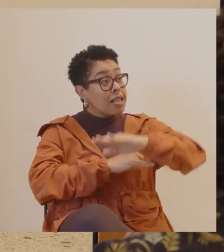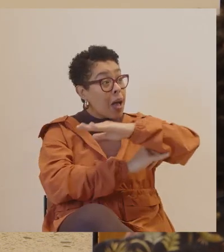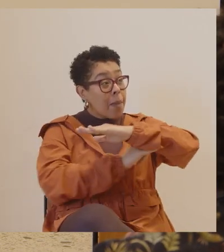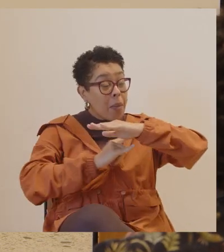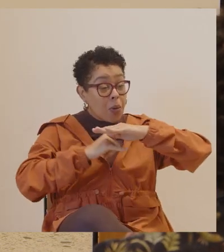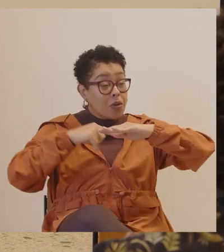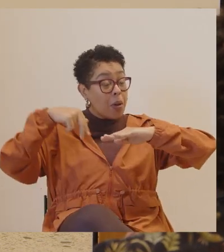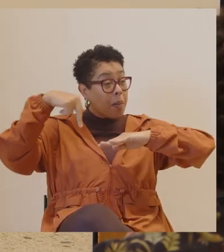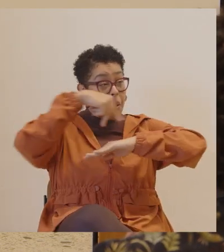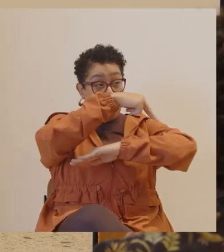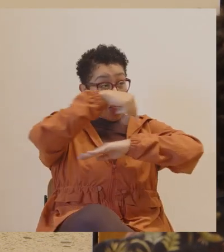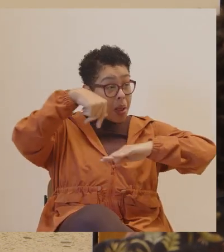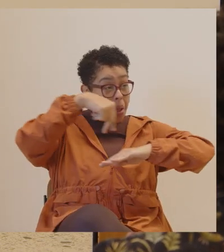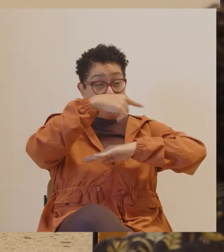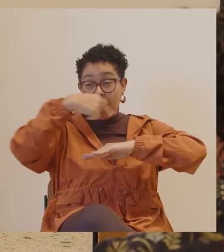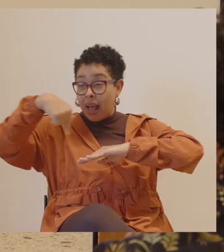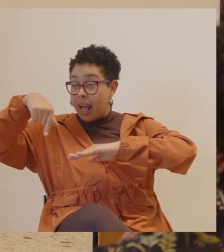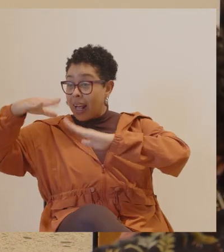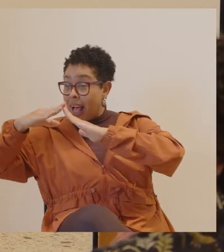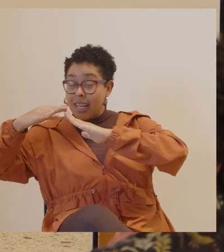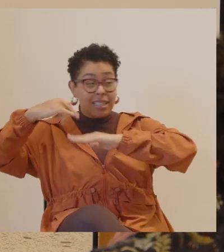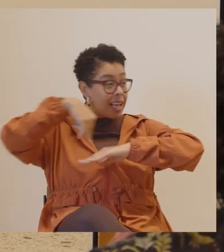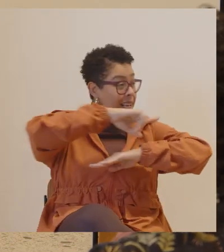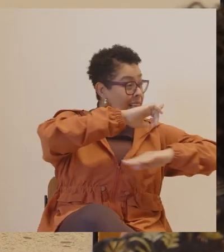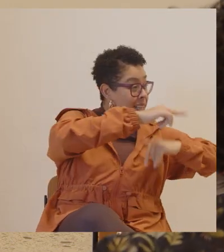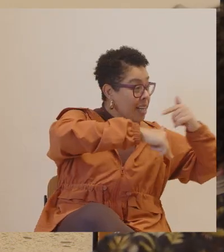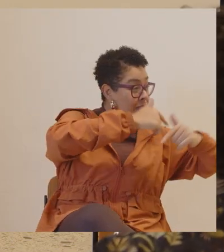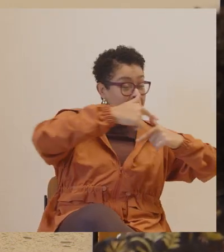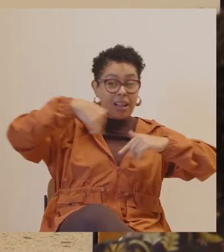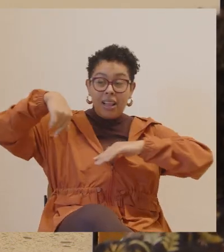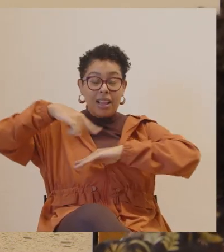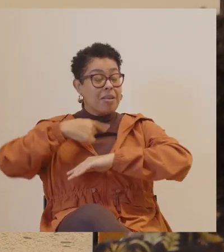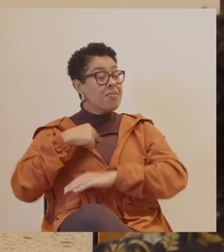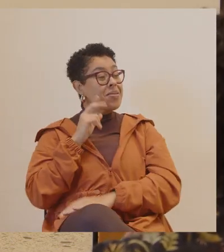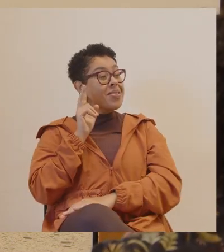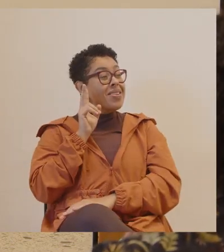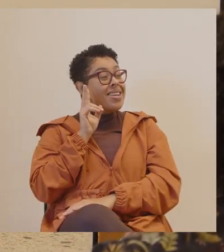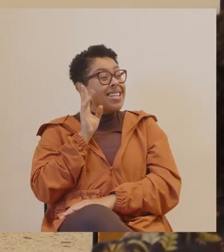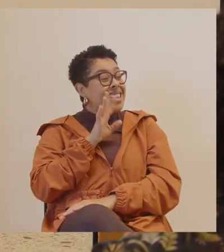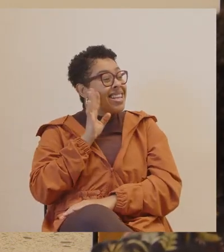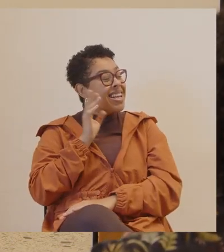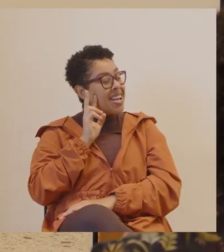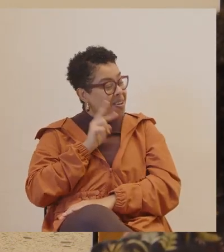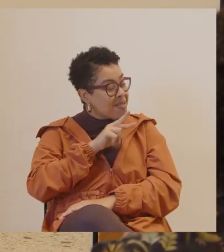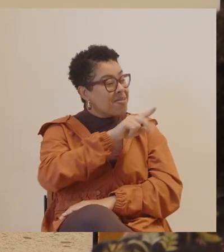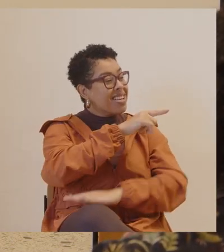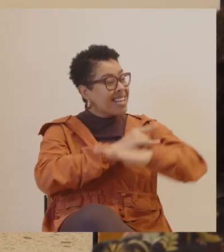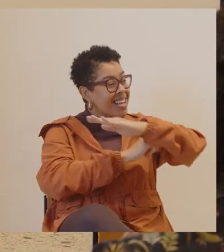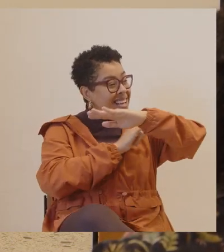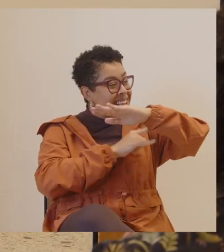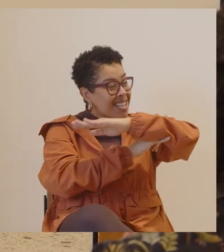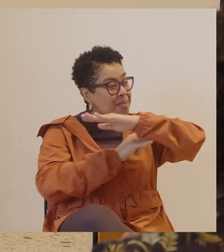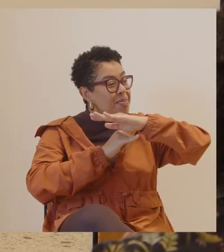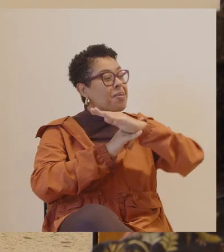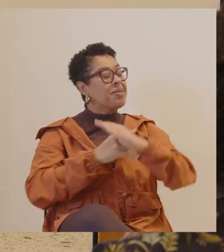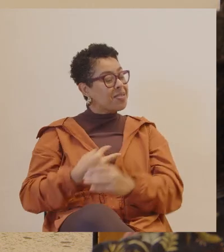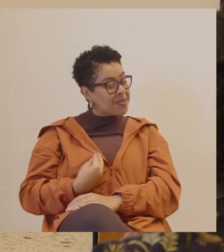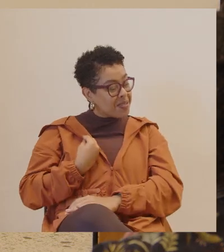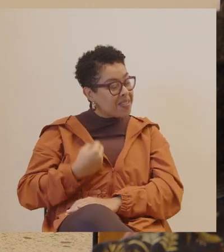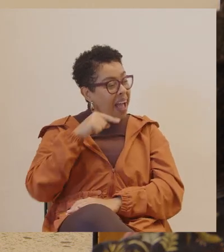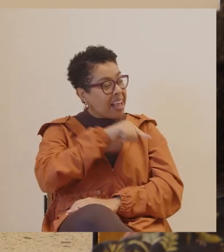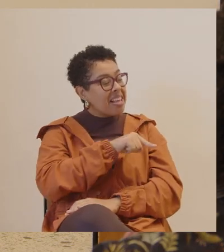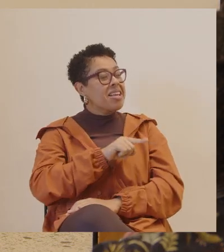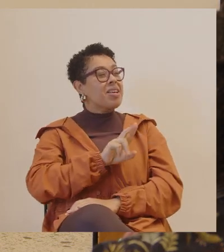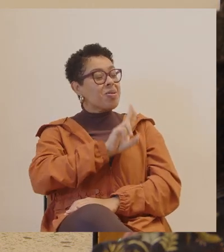trabalhar, tal. Então já é muito legal poder se ver num quadro do Monet, assim, né, de saber que aquela ponte ainda existe, de